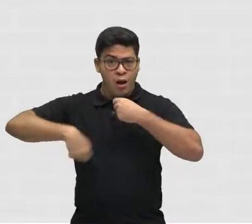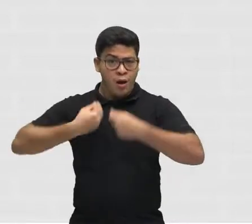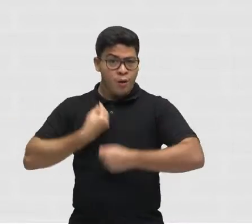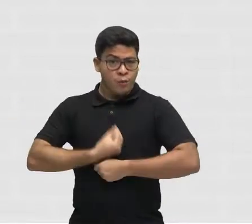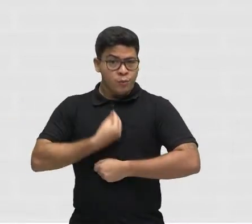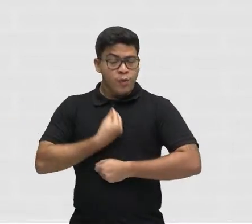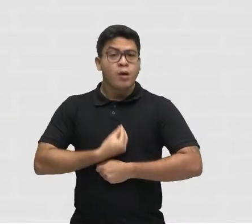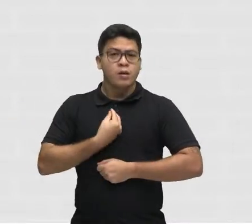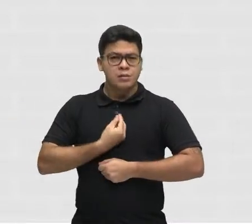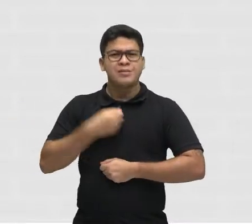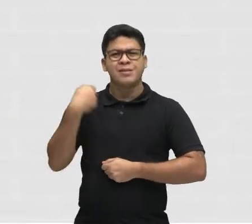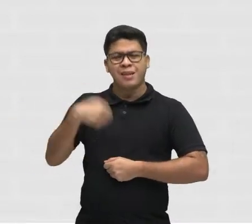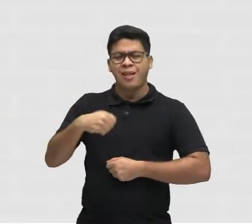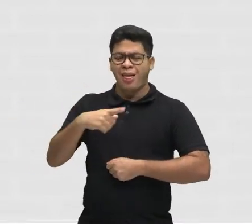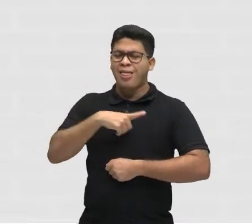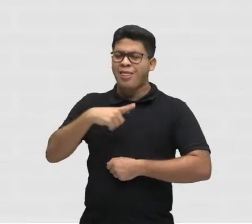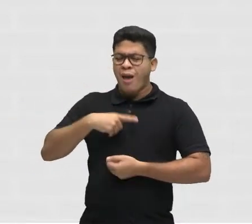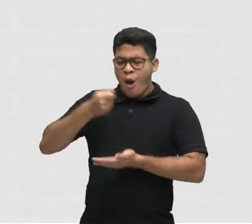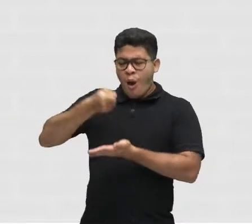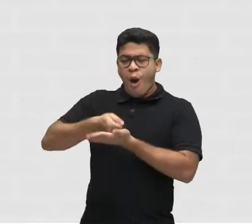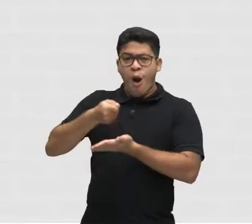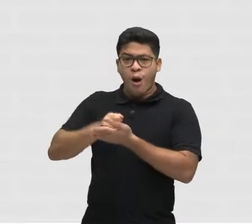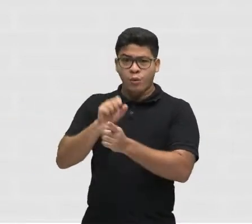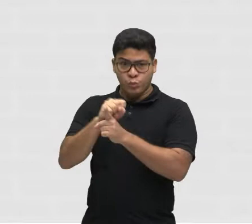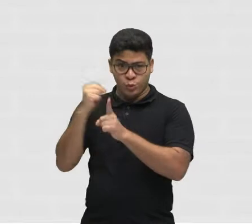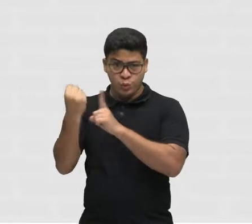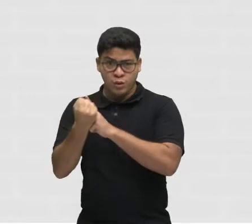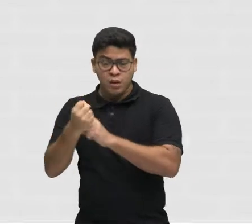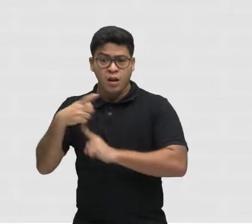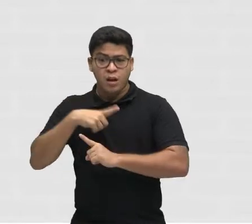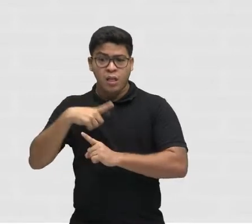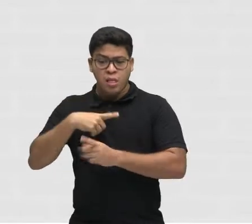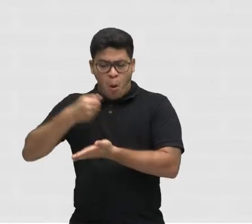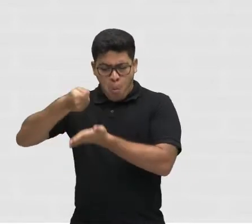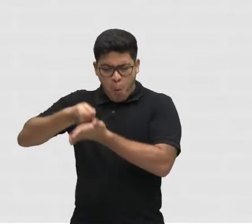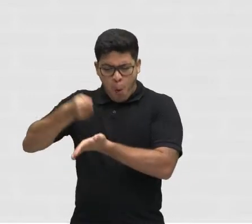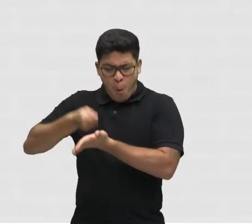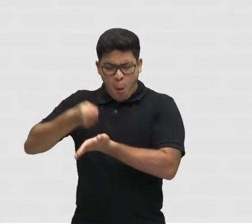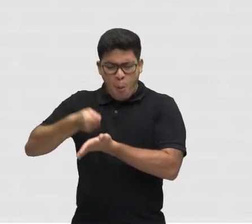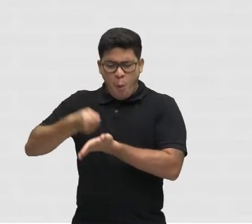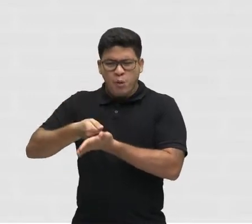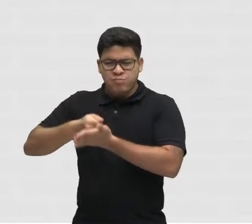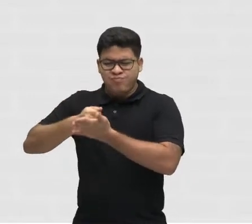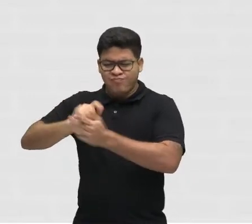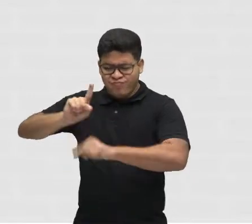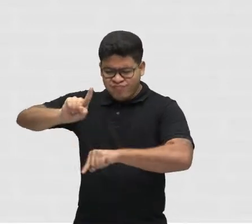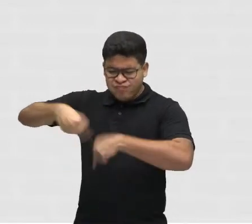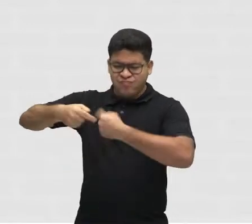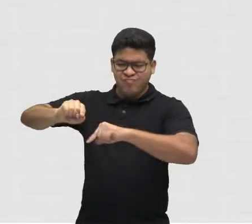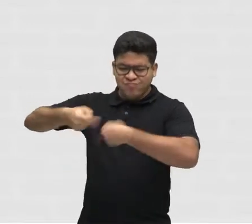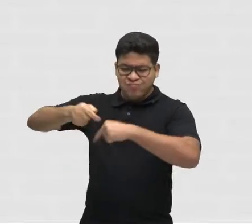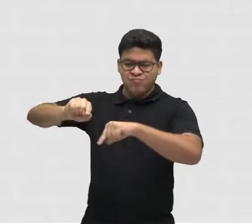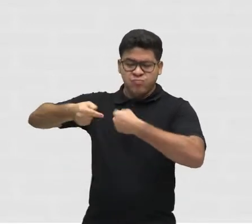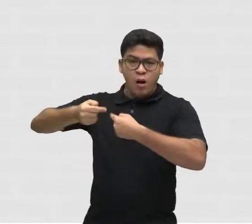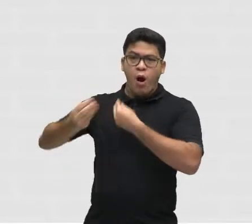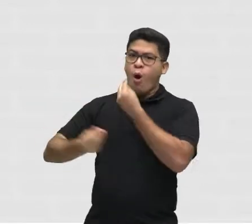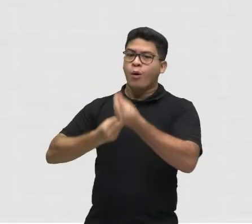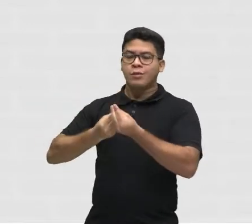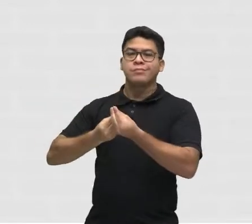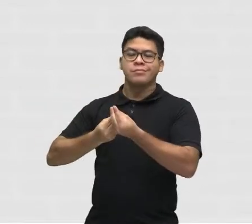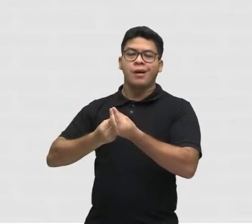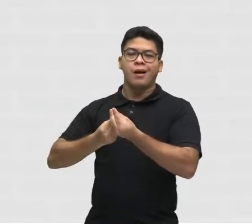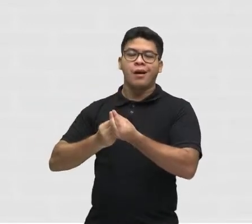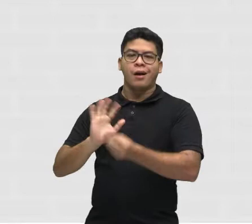algumas pressões instaladas na nossa sociedade e no nosso funcionamento que também tendem a piorar o acometimento da